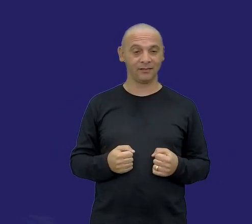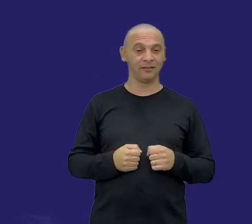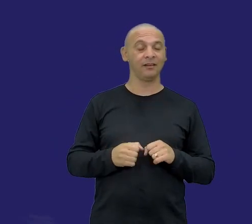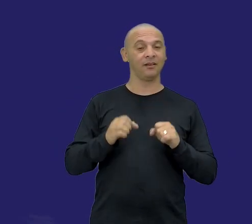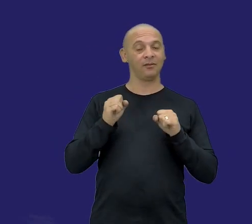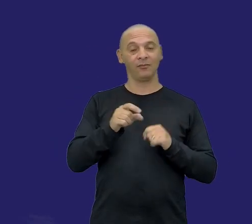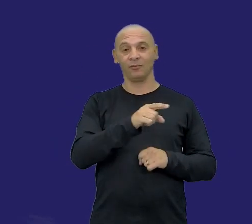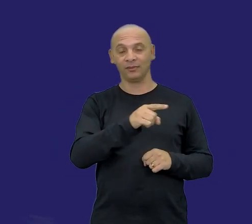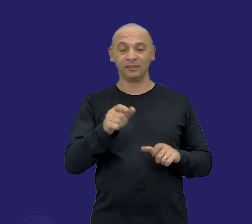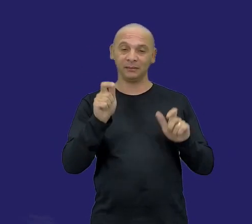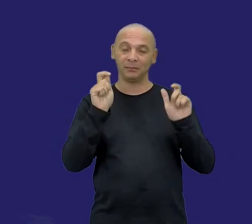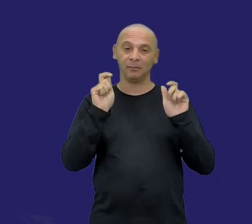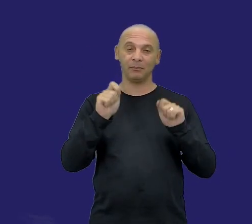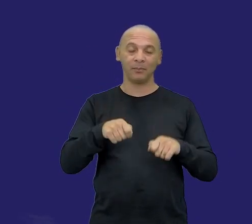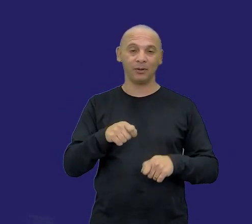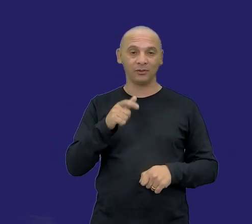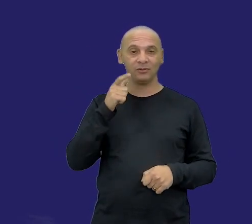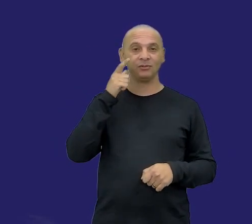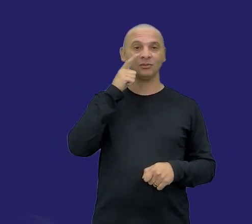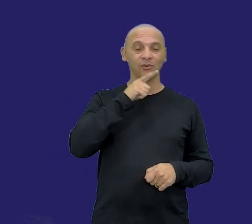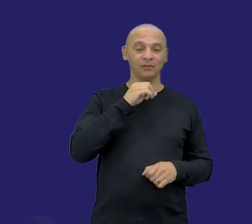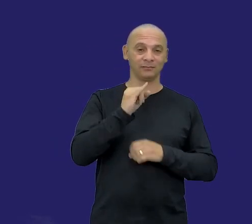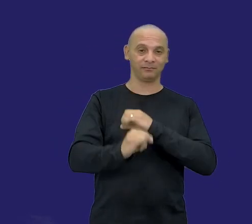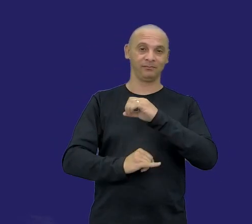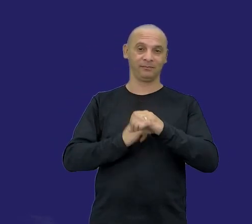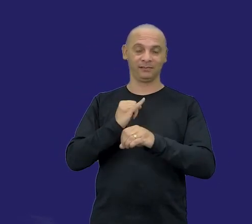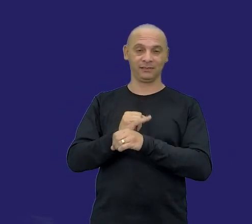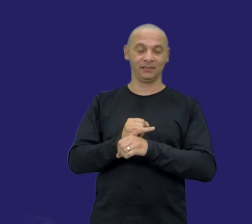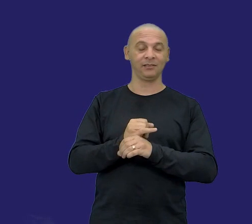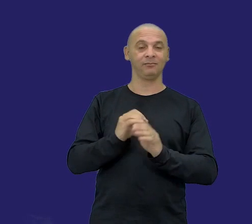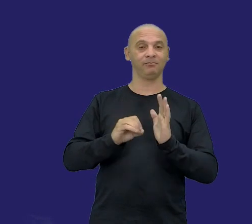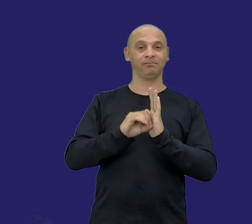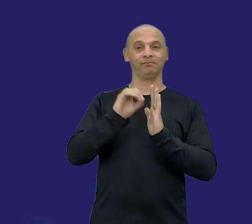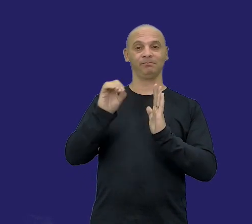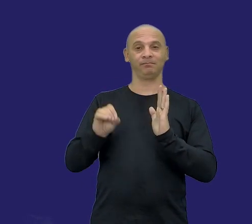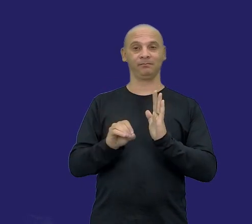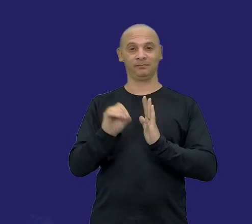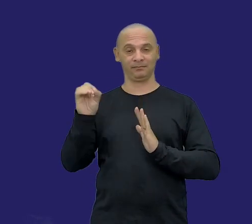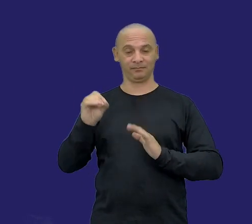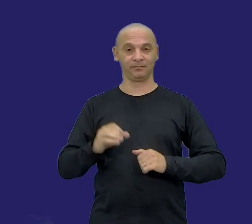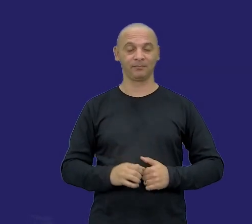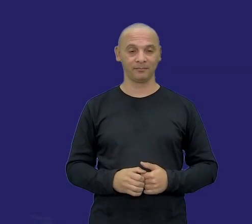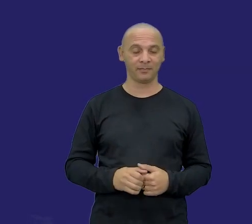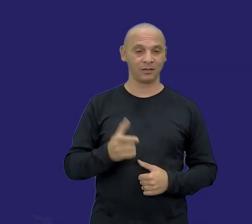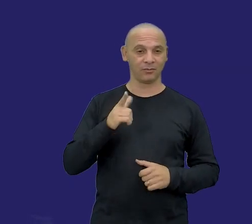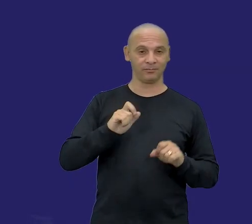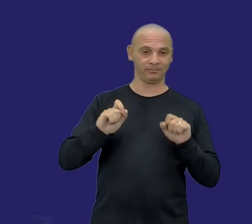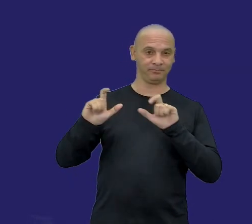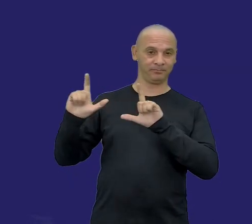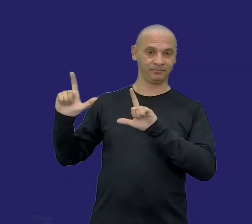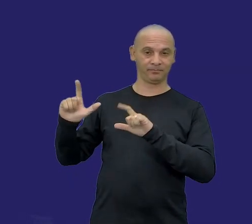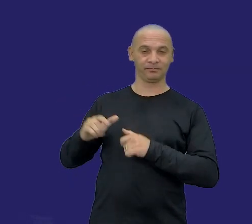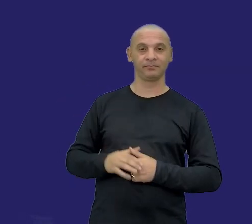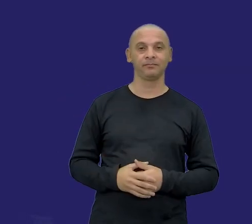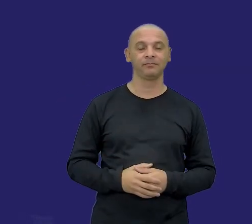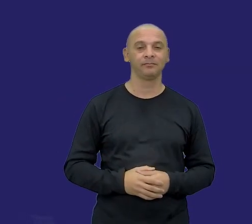sempre é para vocês no nosso site da EFAP. Próximo slide, por